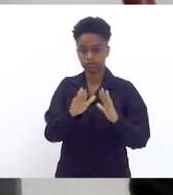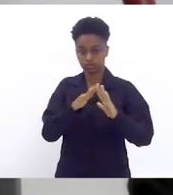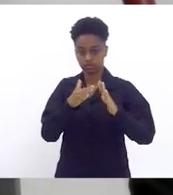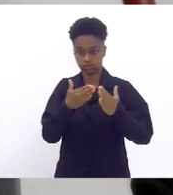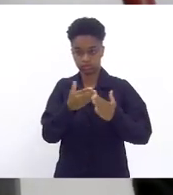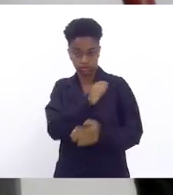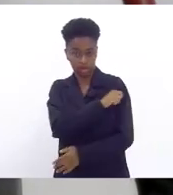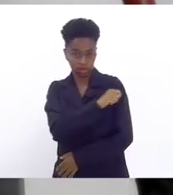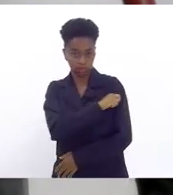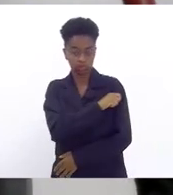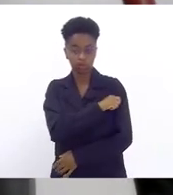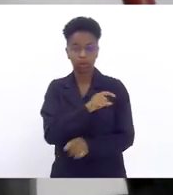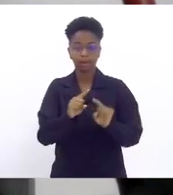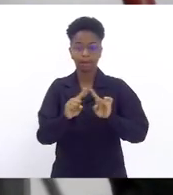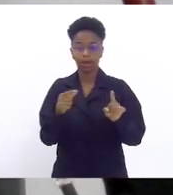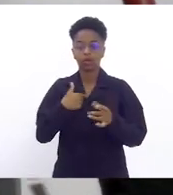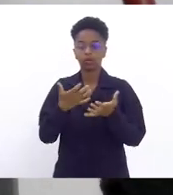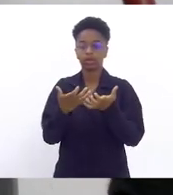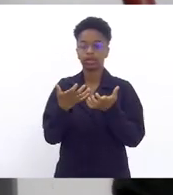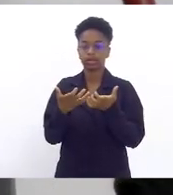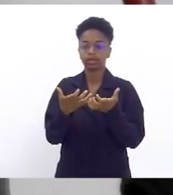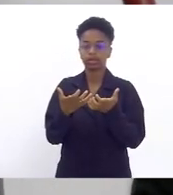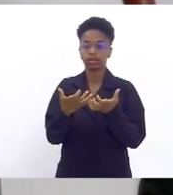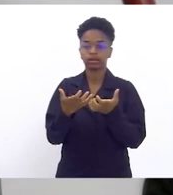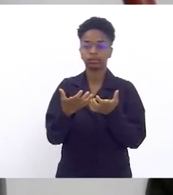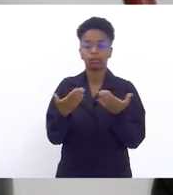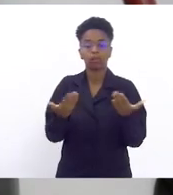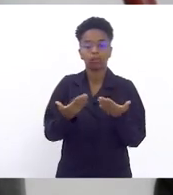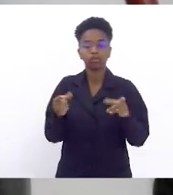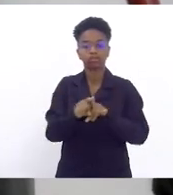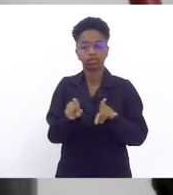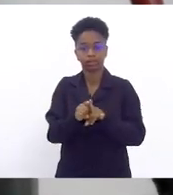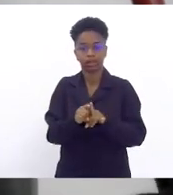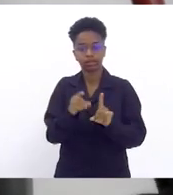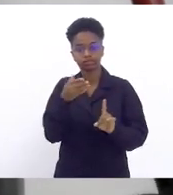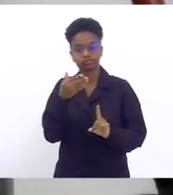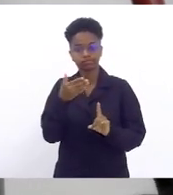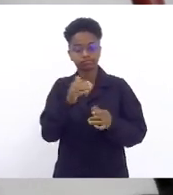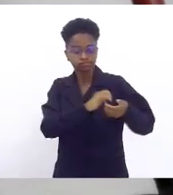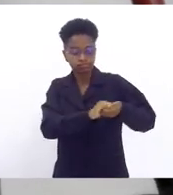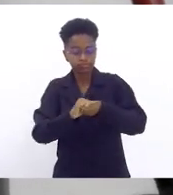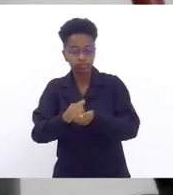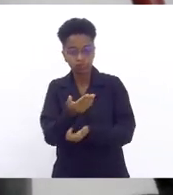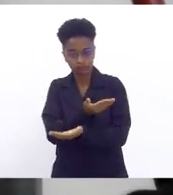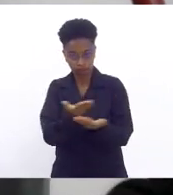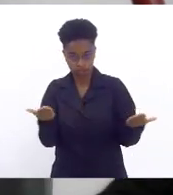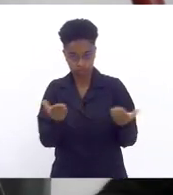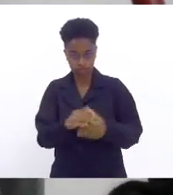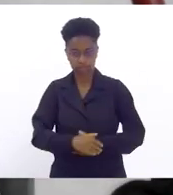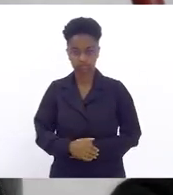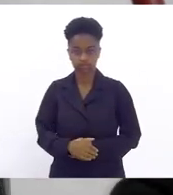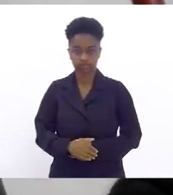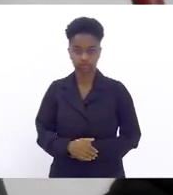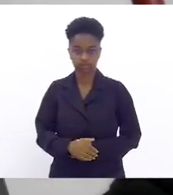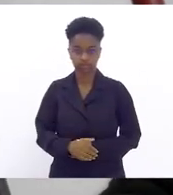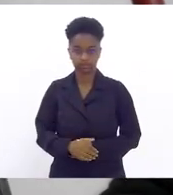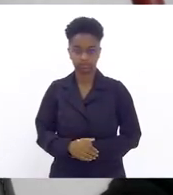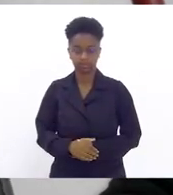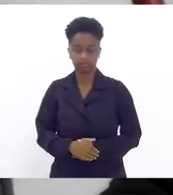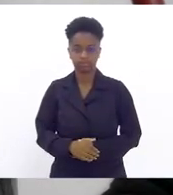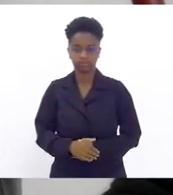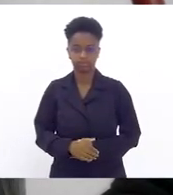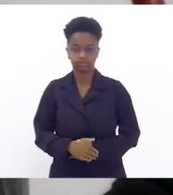mas eu queria saudar hoje também é vocês né à